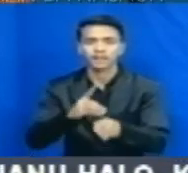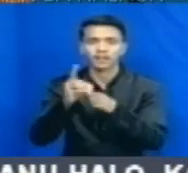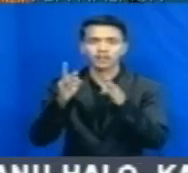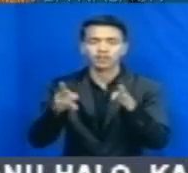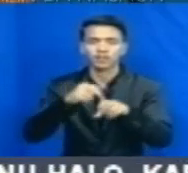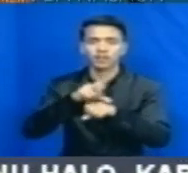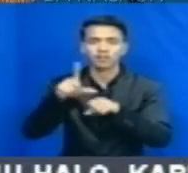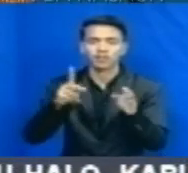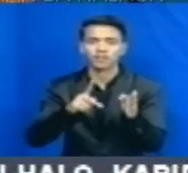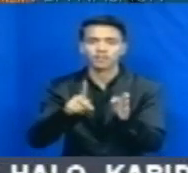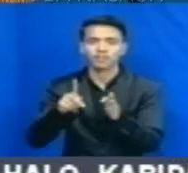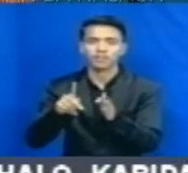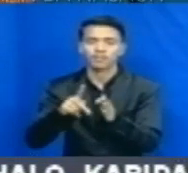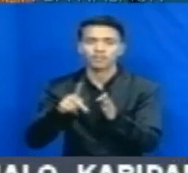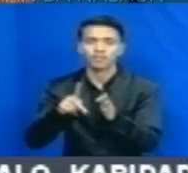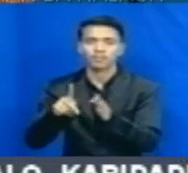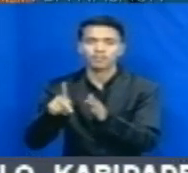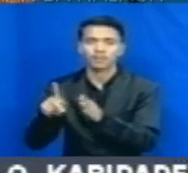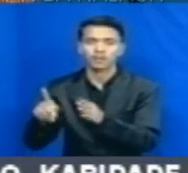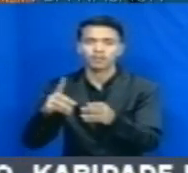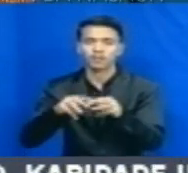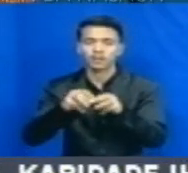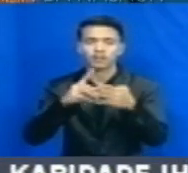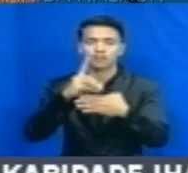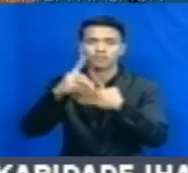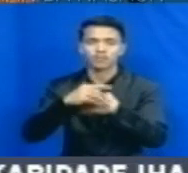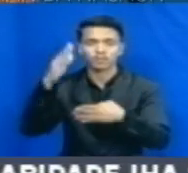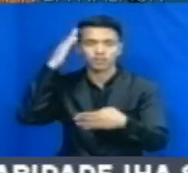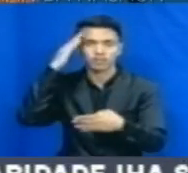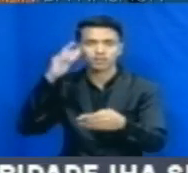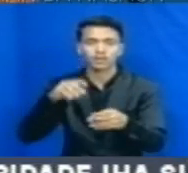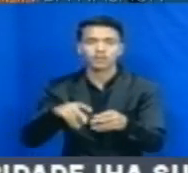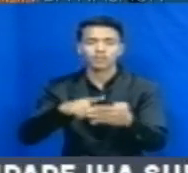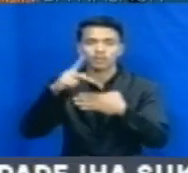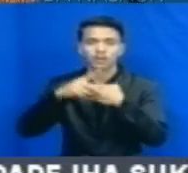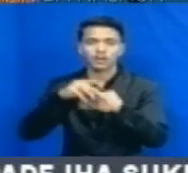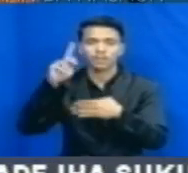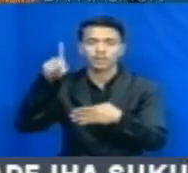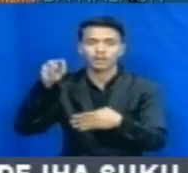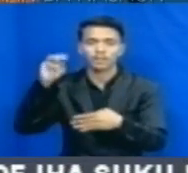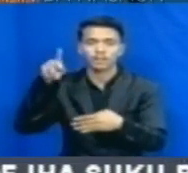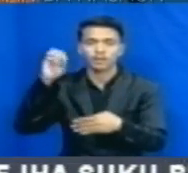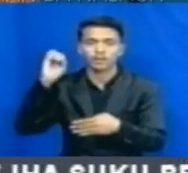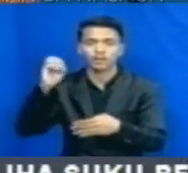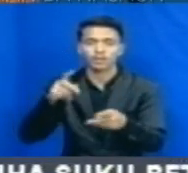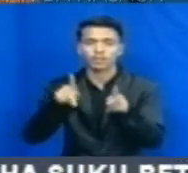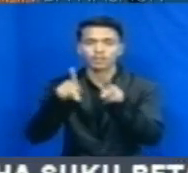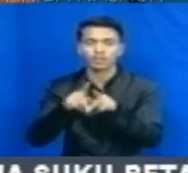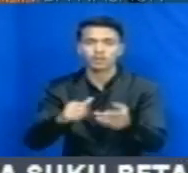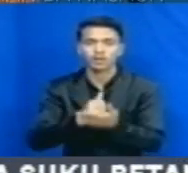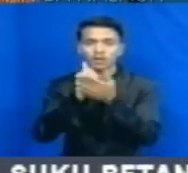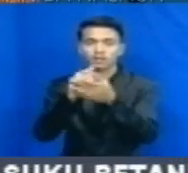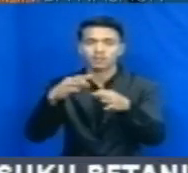Diretor Nasional Plano Desenvolvimento Integrado Municipal considera programa Mão de Obra Posto Administrativo contribuir